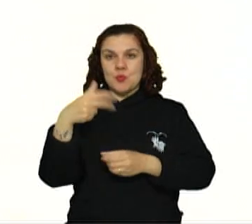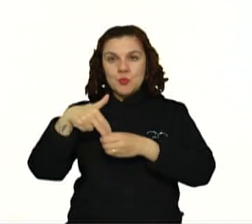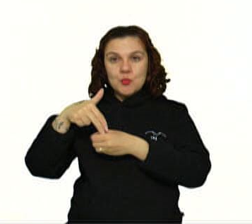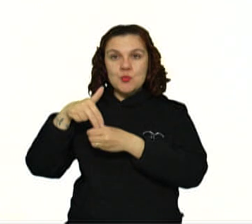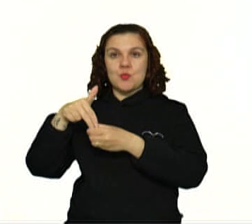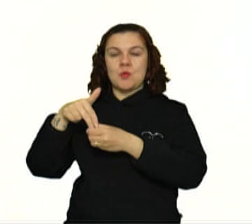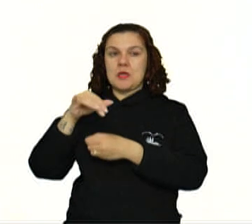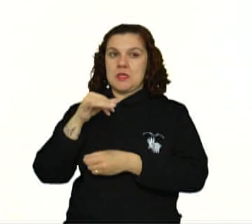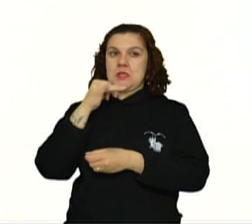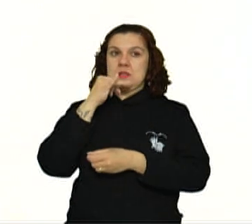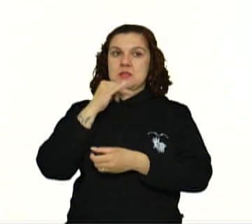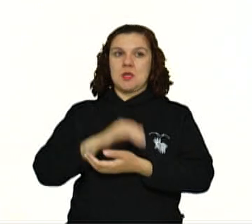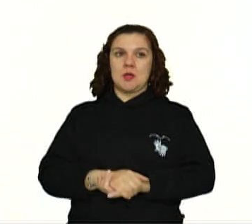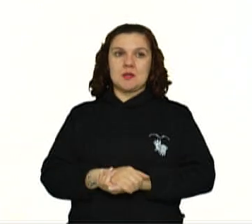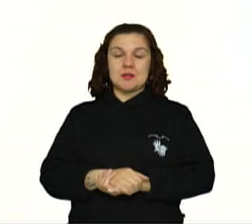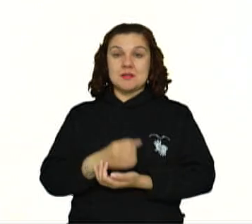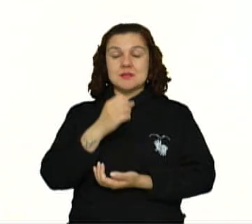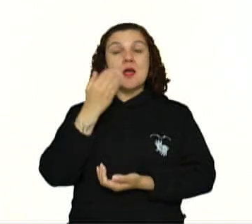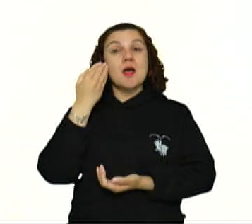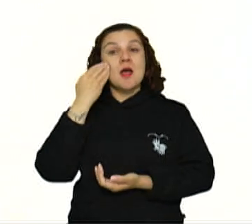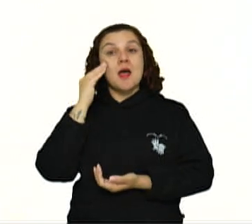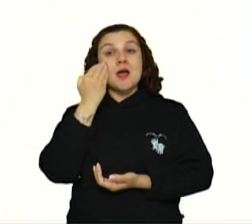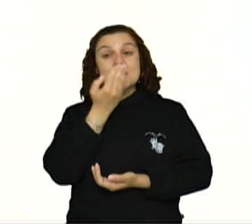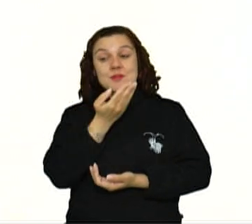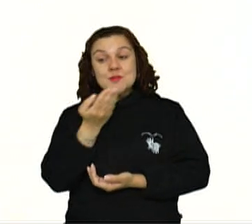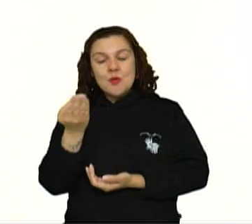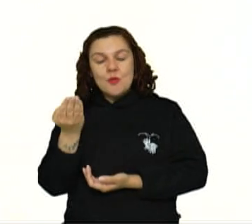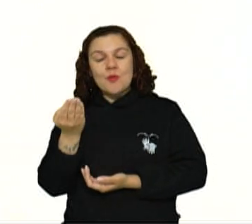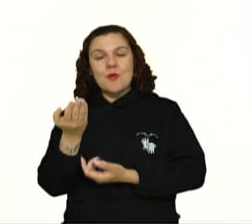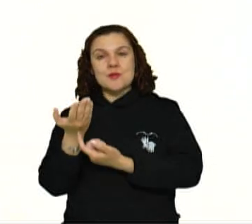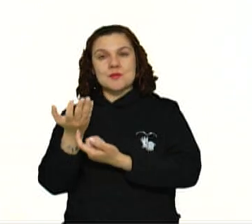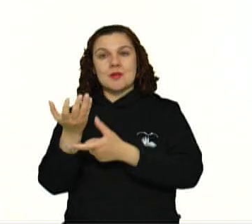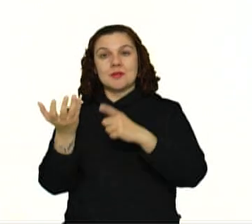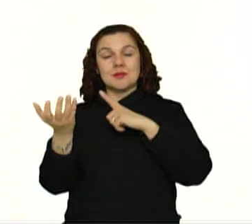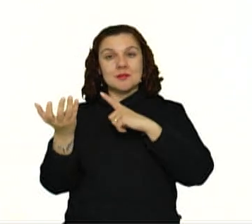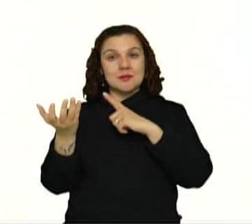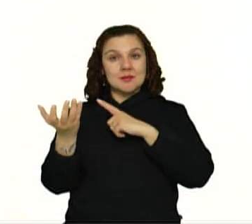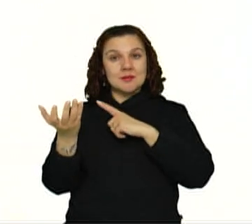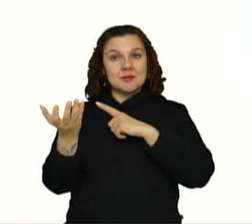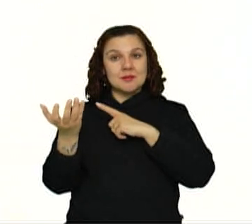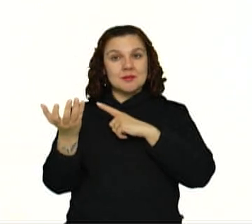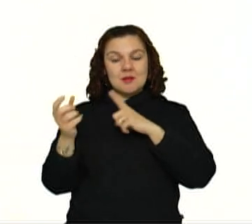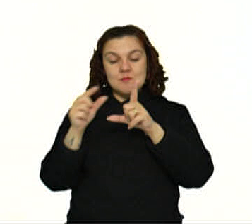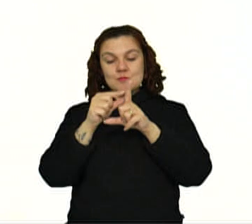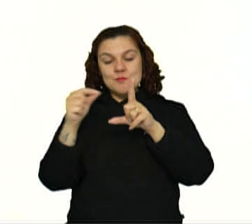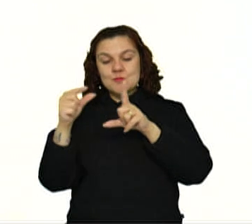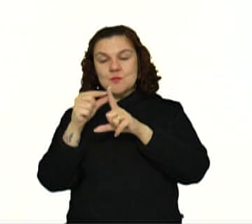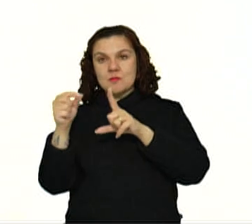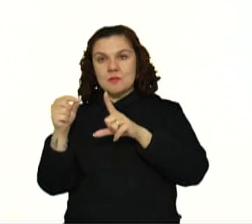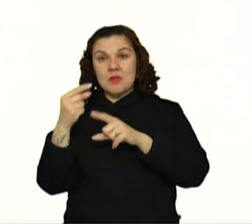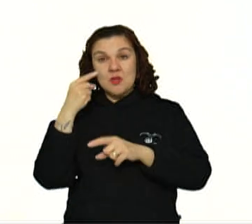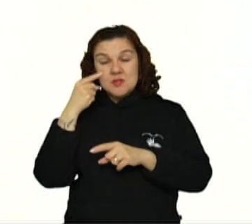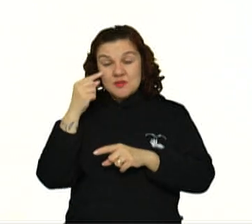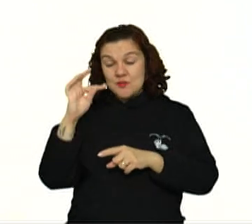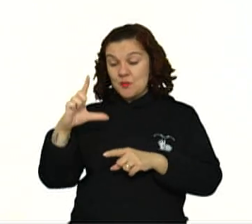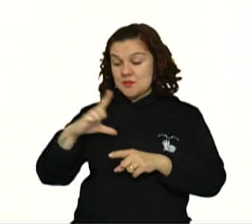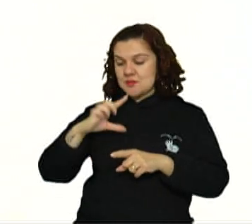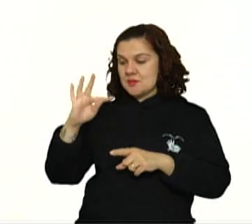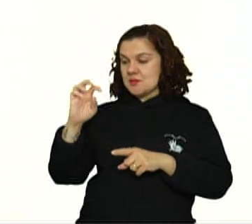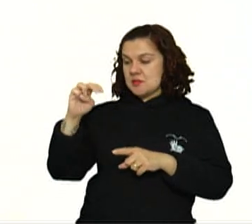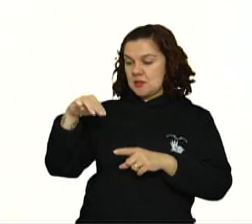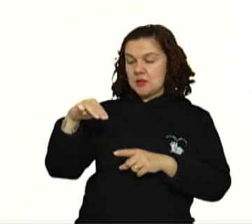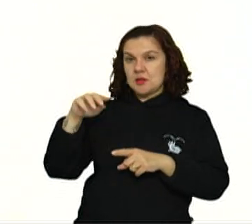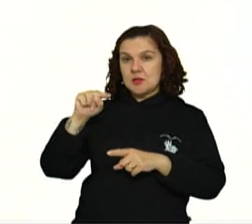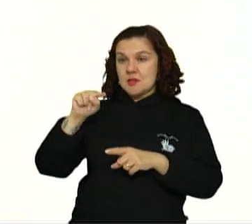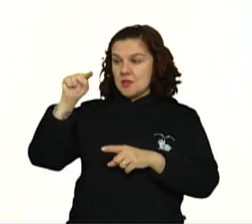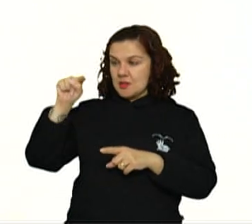núcleo. Exemplo, as rosas têm espinho. Verifiquem que esse tem ali, ele está acentuado. Deve ter